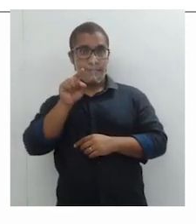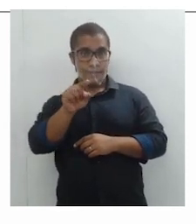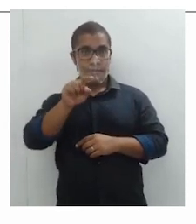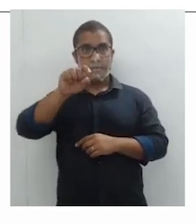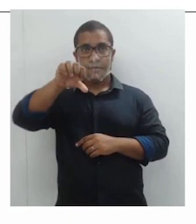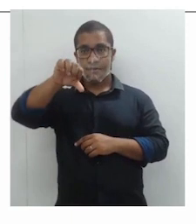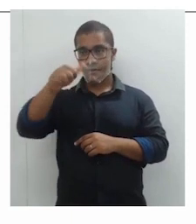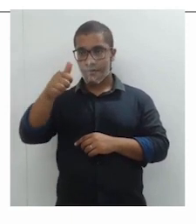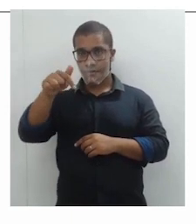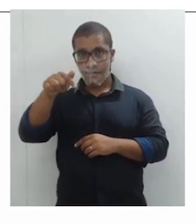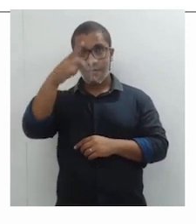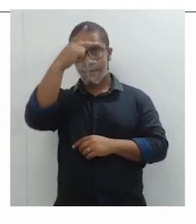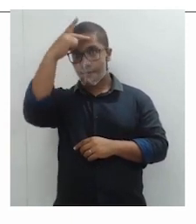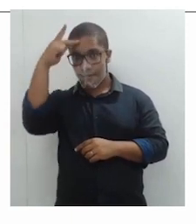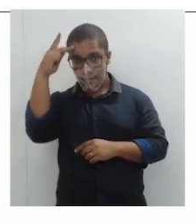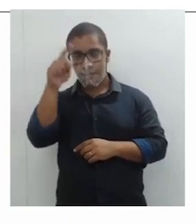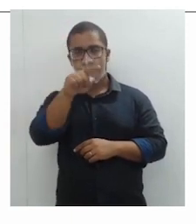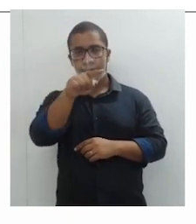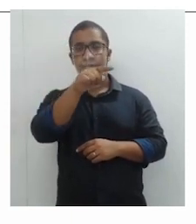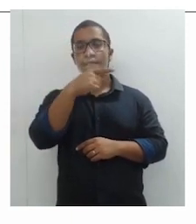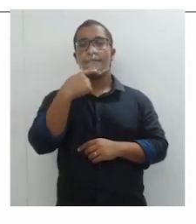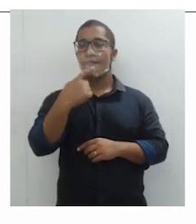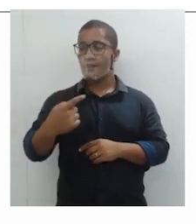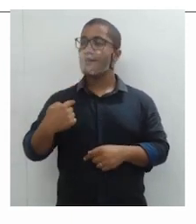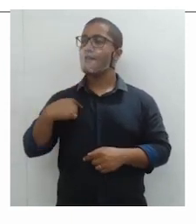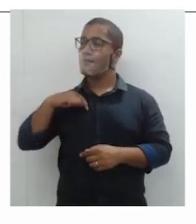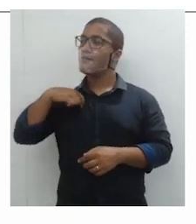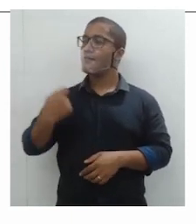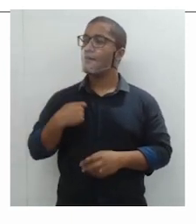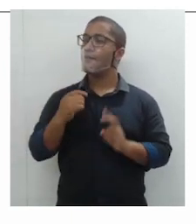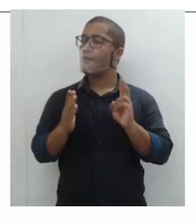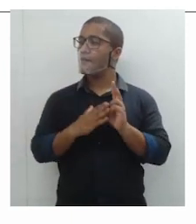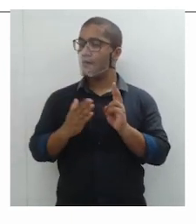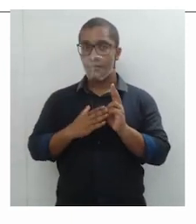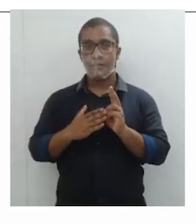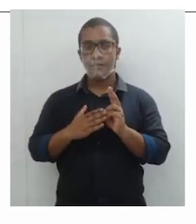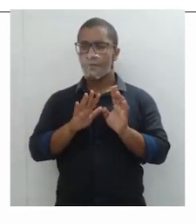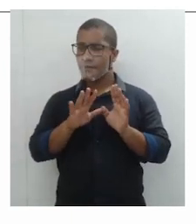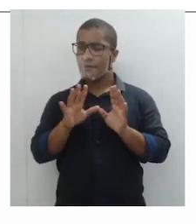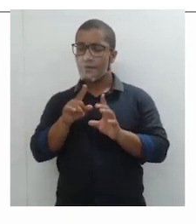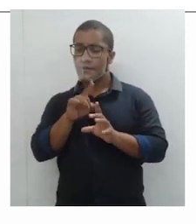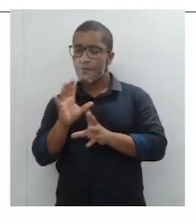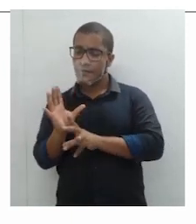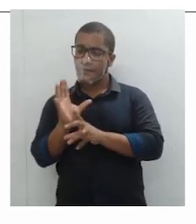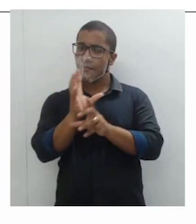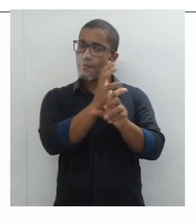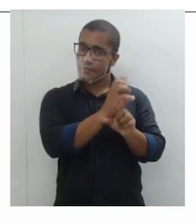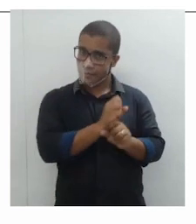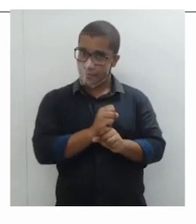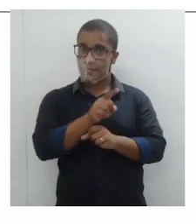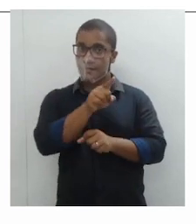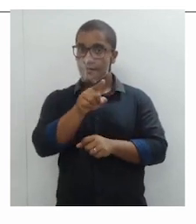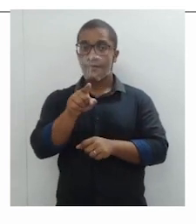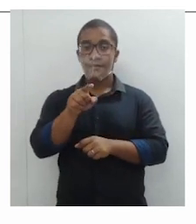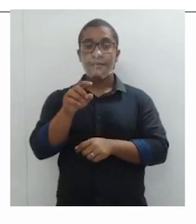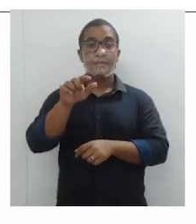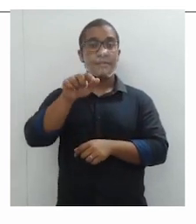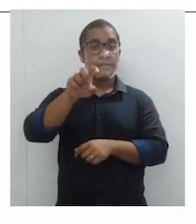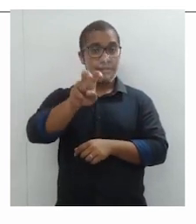1917 pessoas que se declaram com indígenas desse total de pessoas